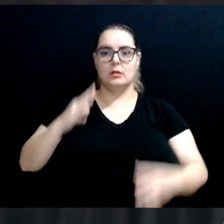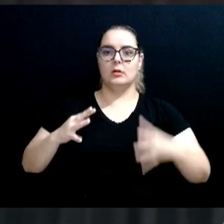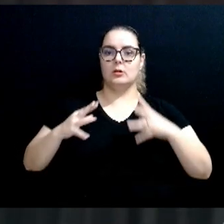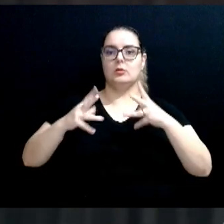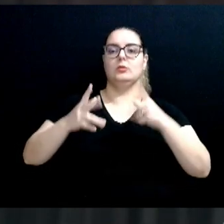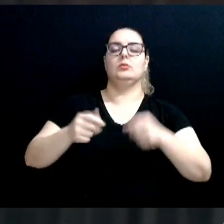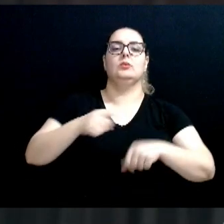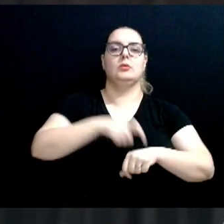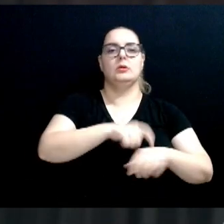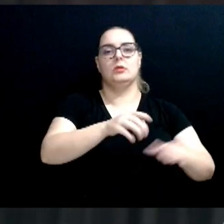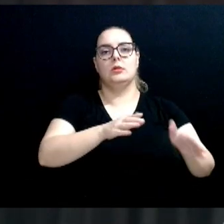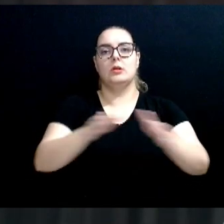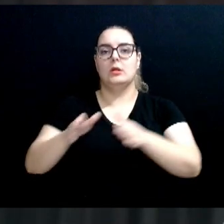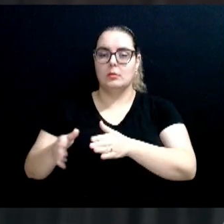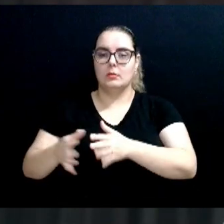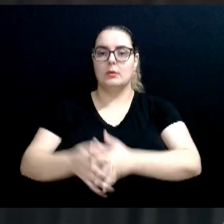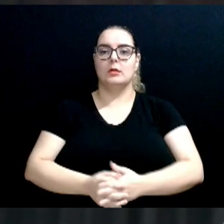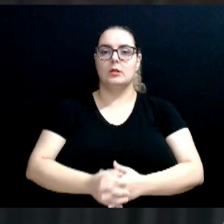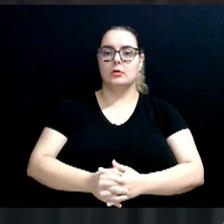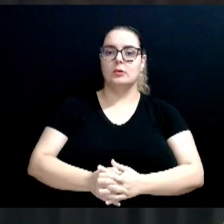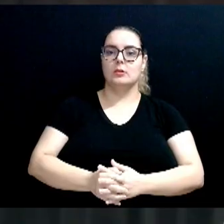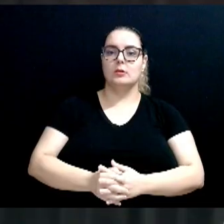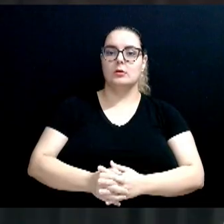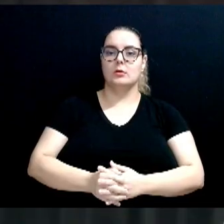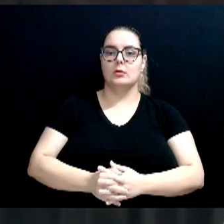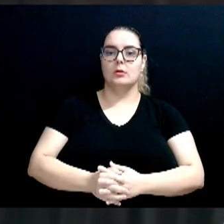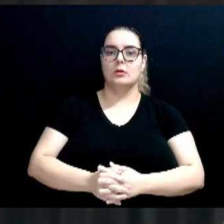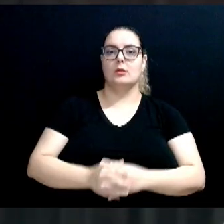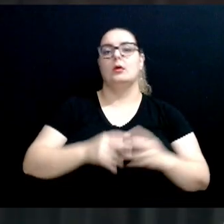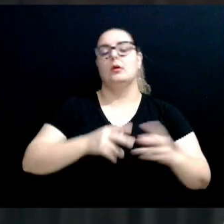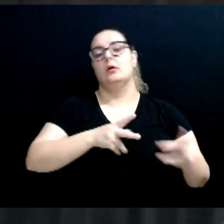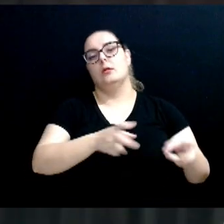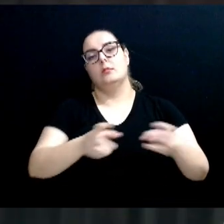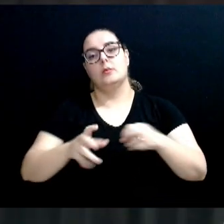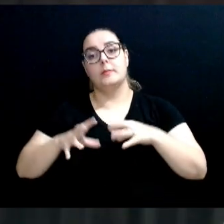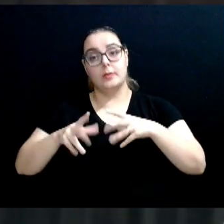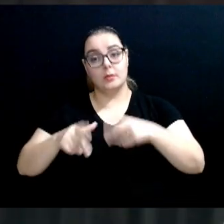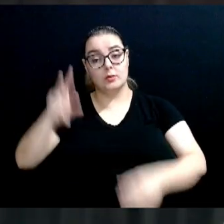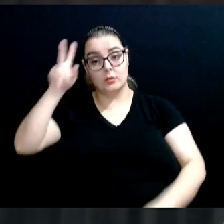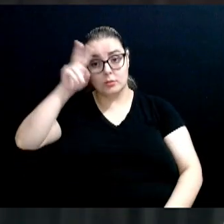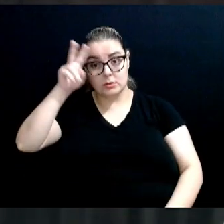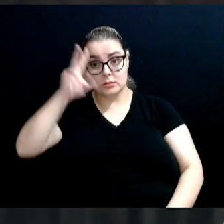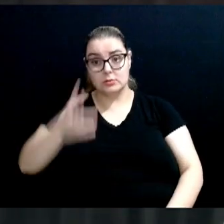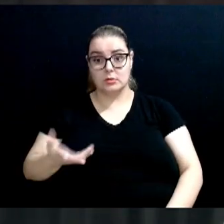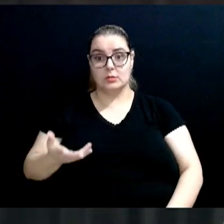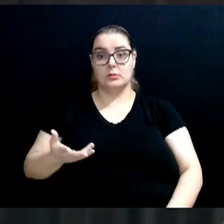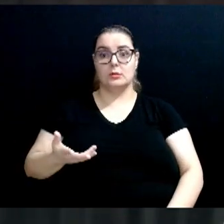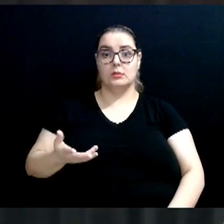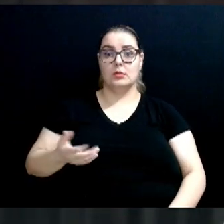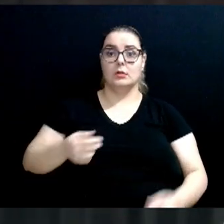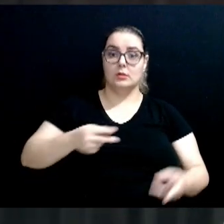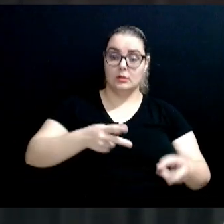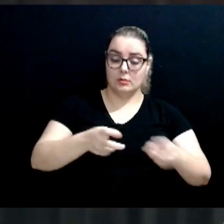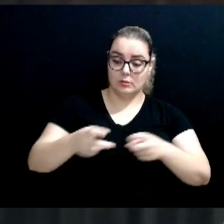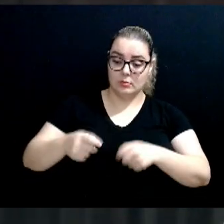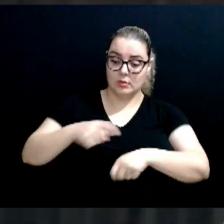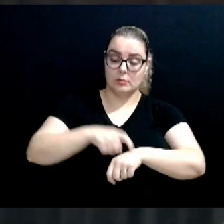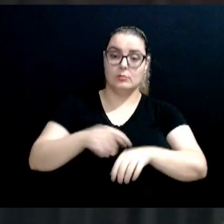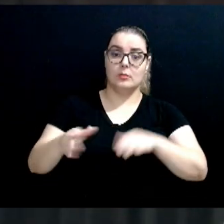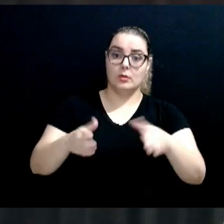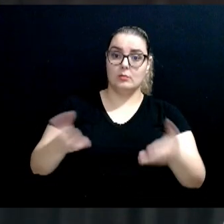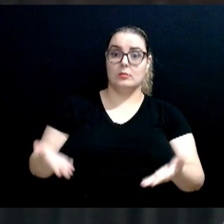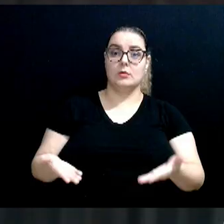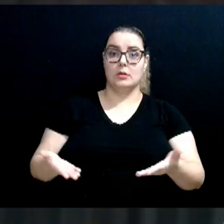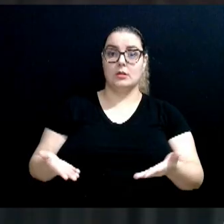mas olhando para toda a história, você percebe que existe ali uma situação que trouxe esse